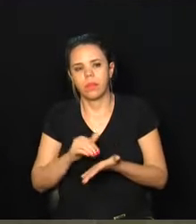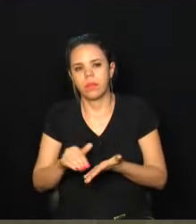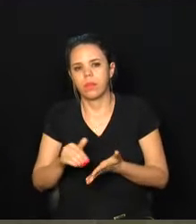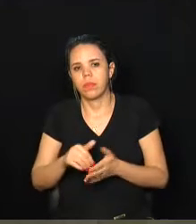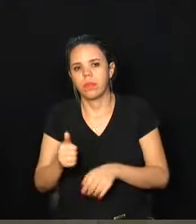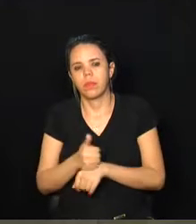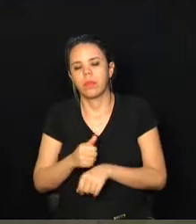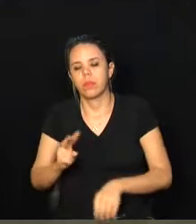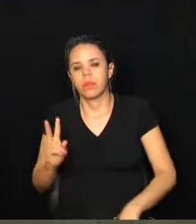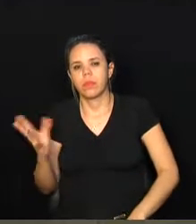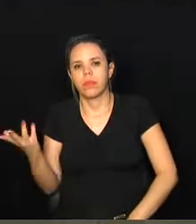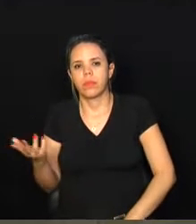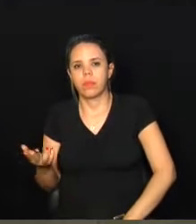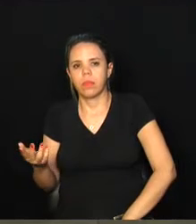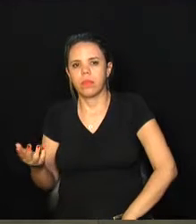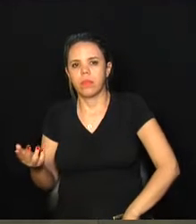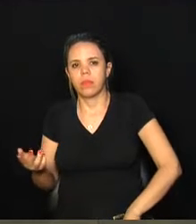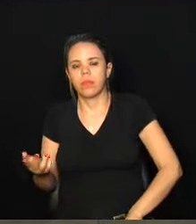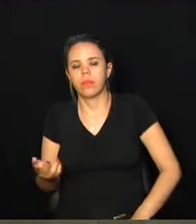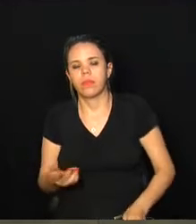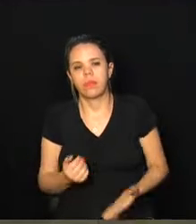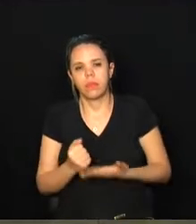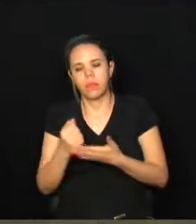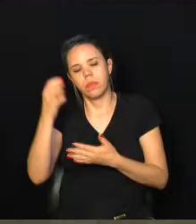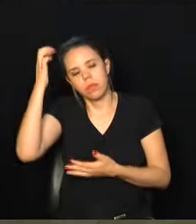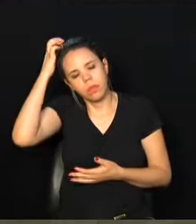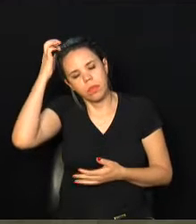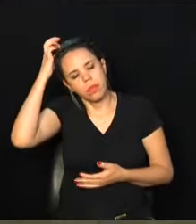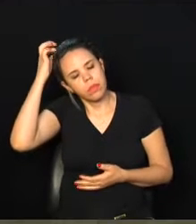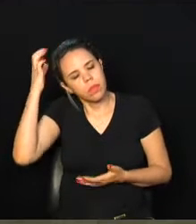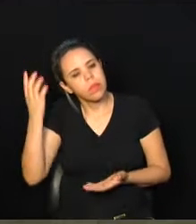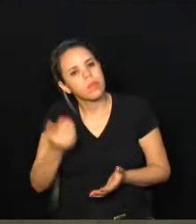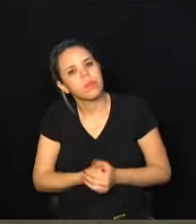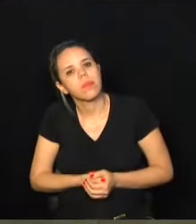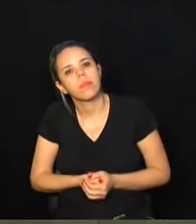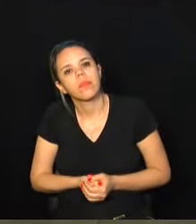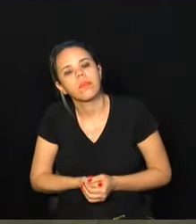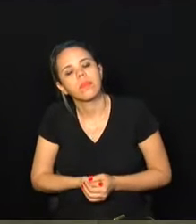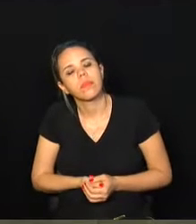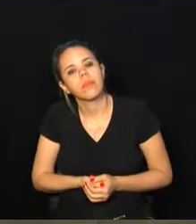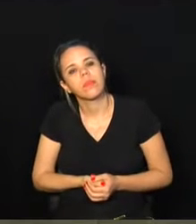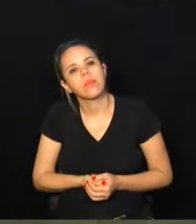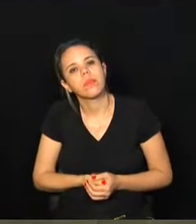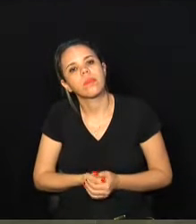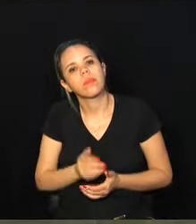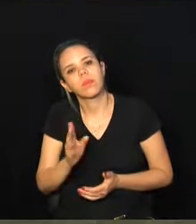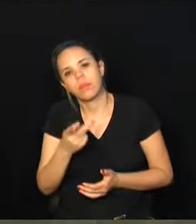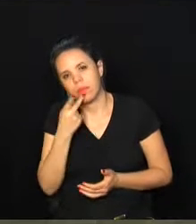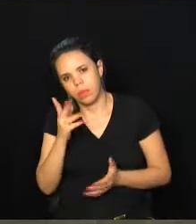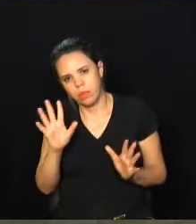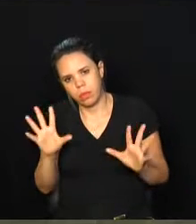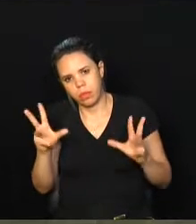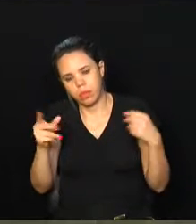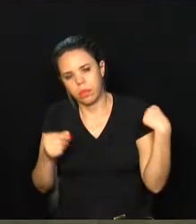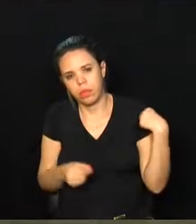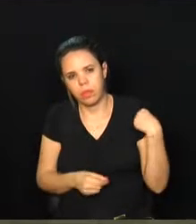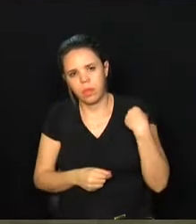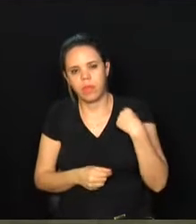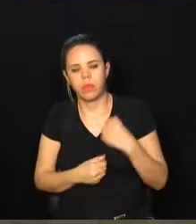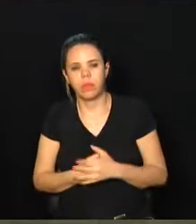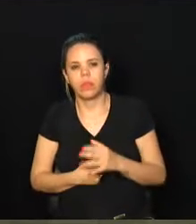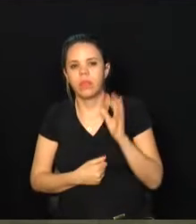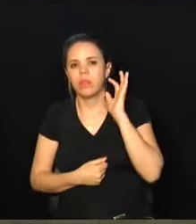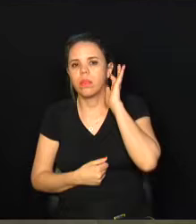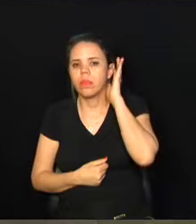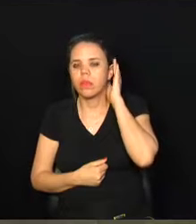frequente acontecer isso, né? Ajudaria bastante, né? Questão que já foi citada aí, eu